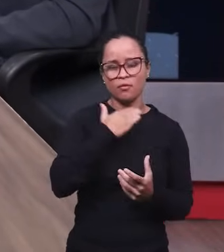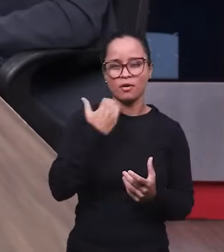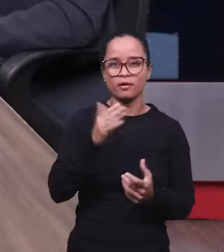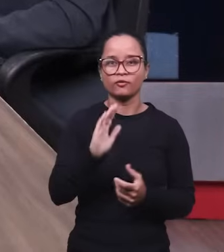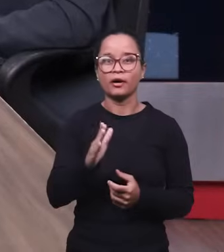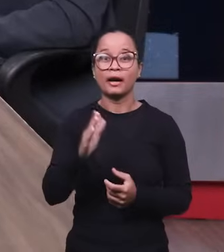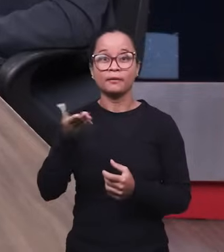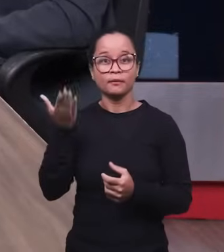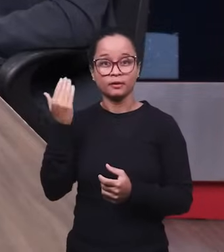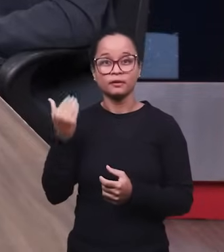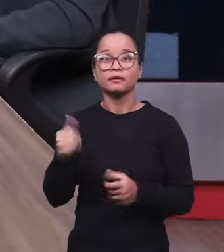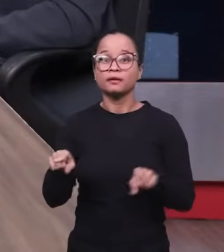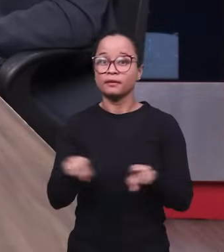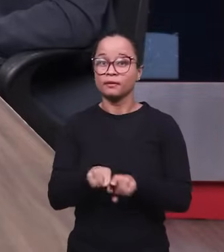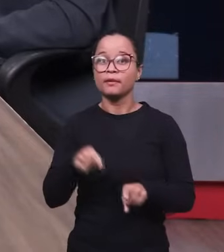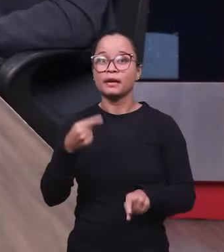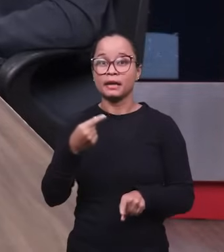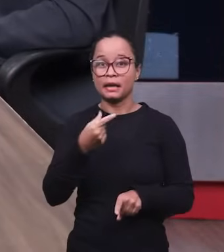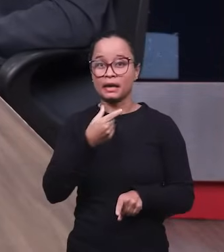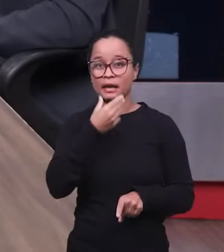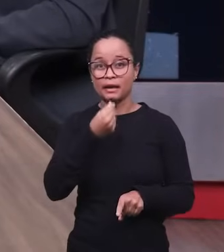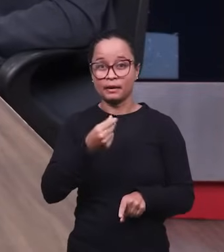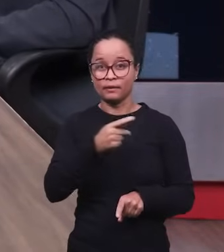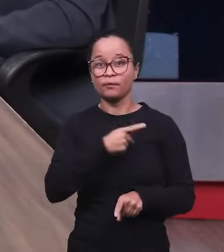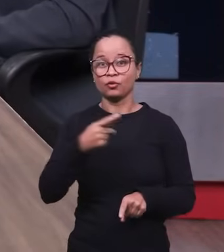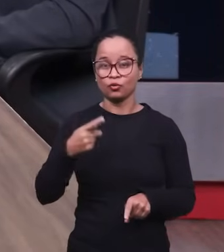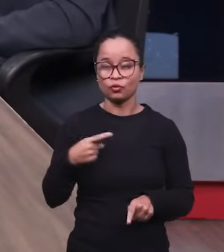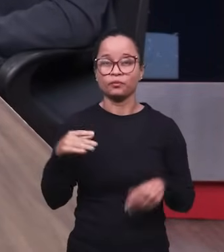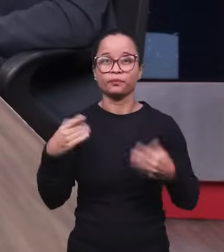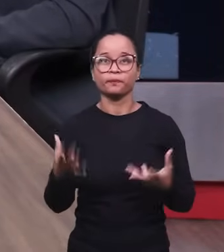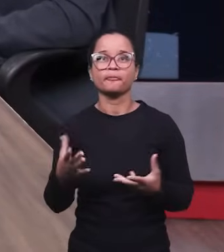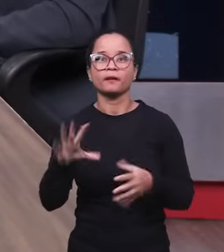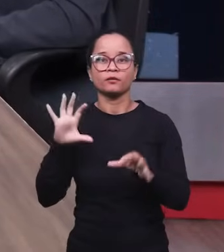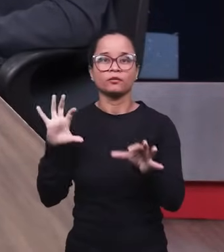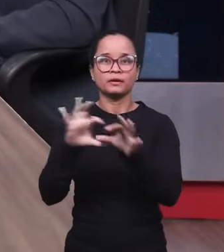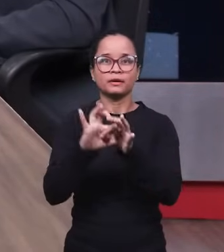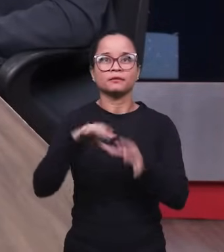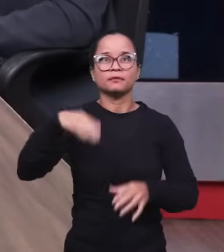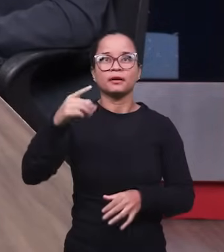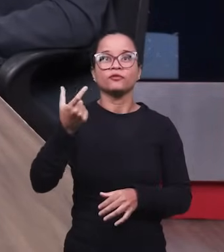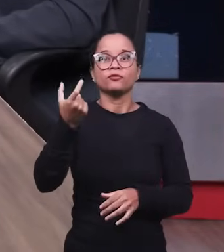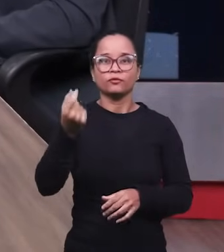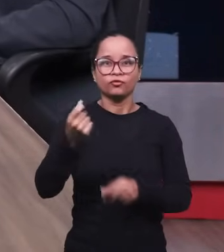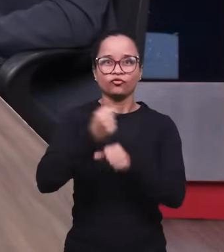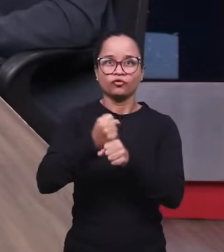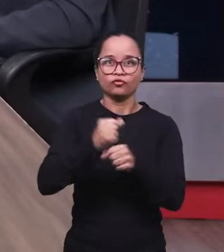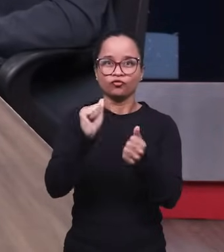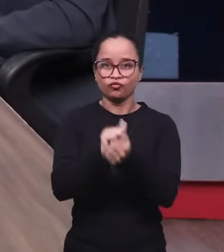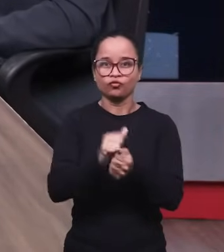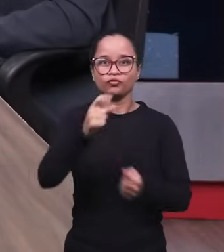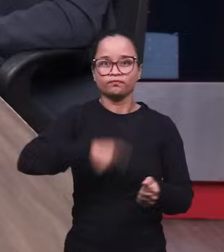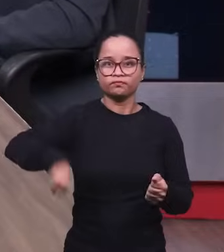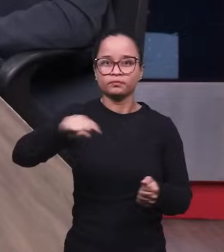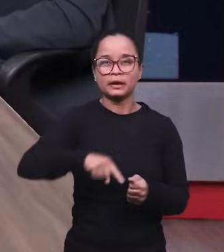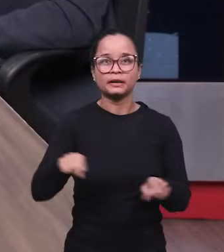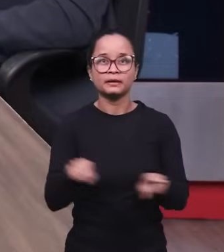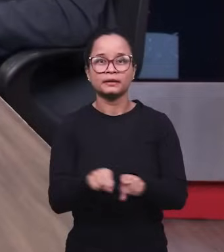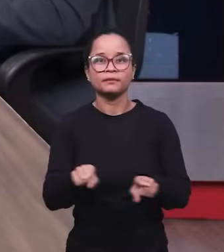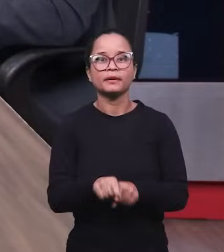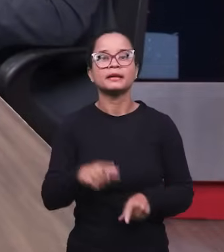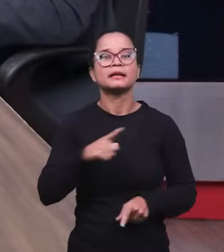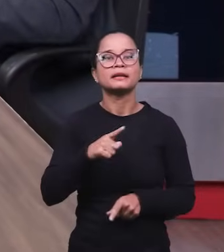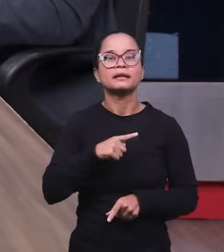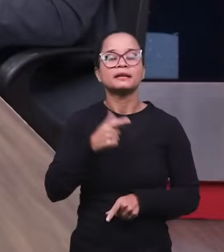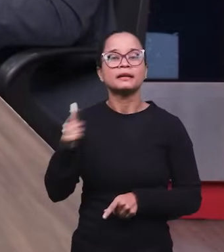e que eles estão conosco já há mais de 15 anos, né, ligados conosco na obra. Além disso aqui, nós temos também